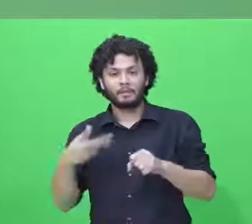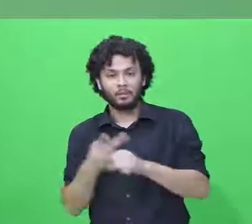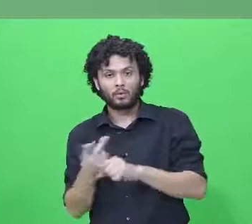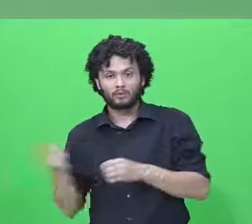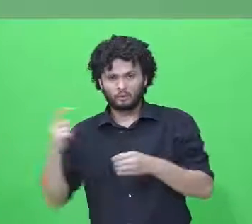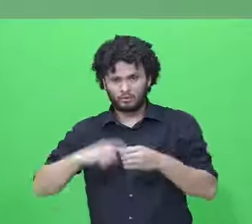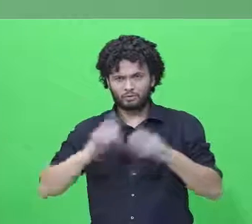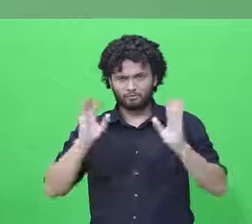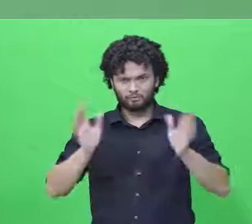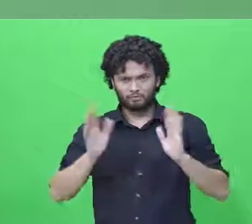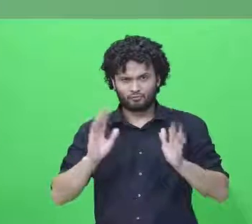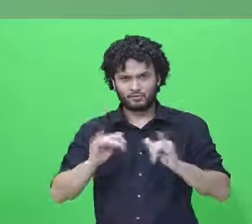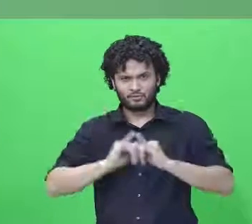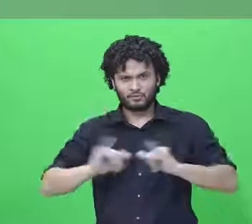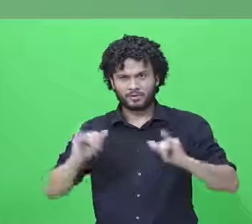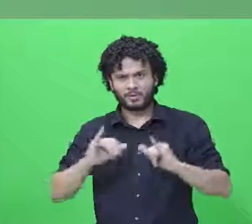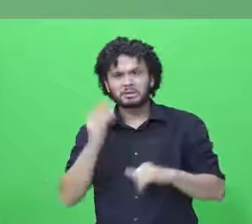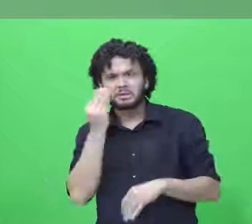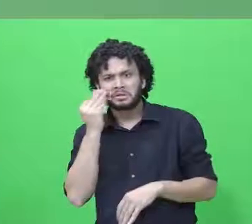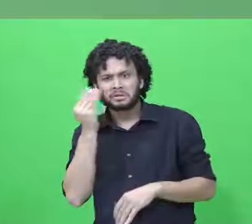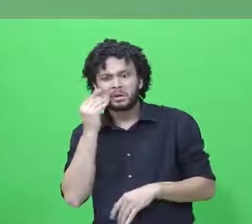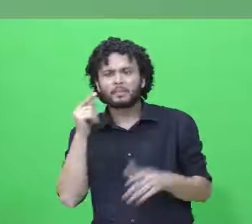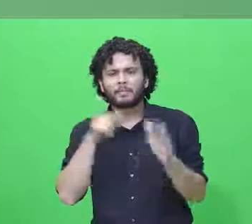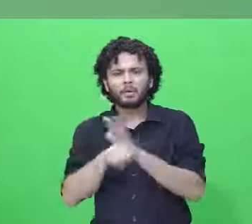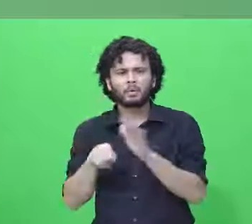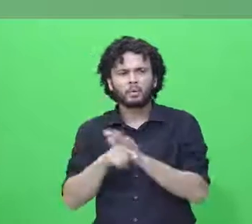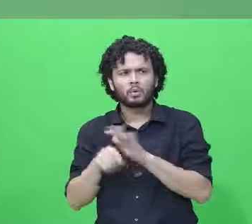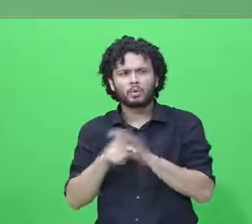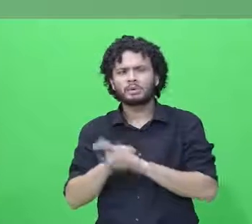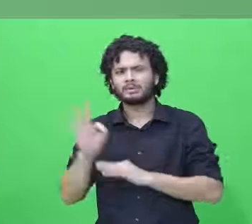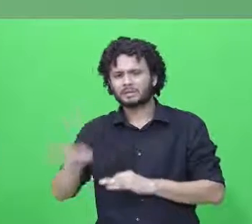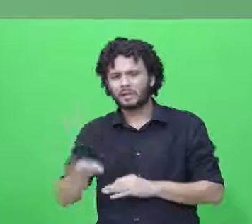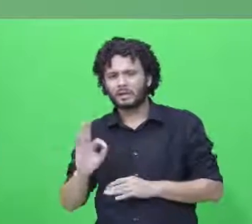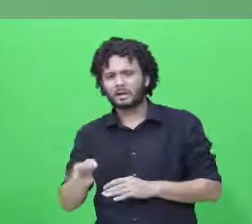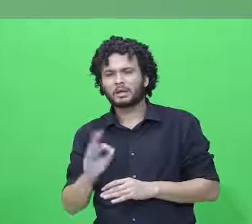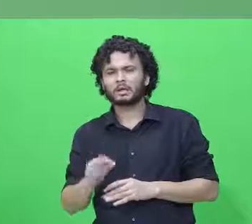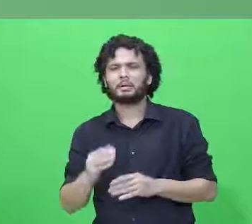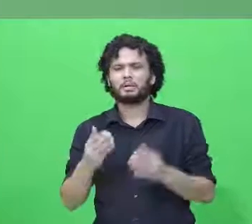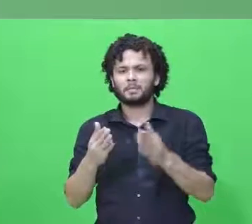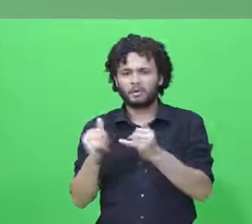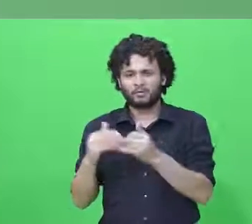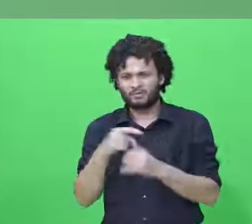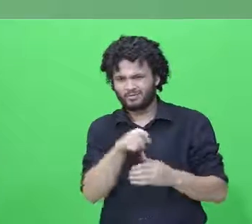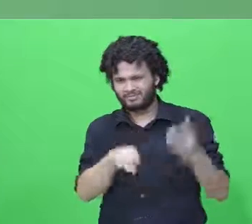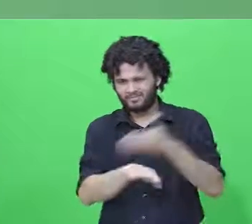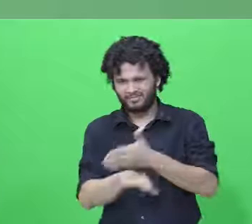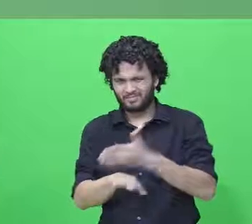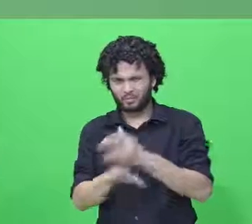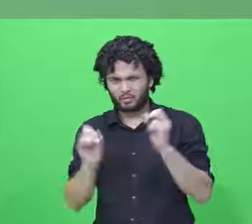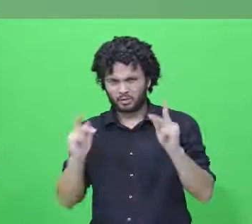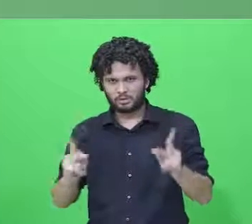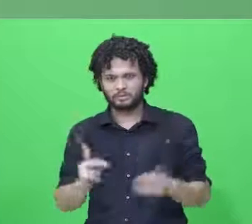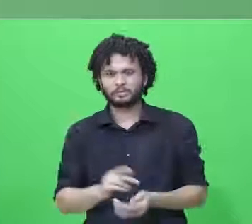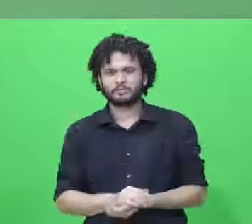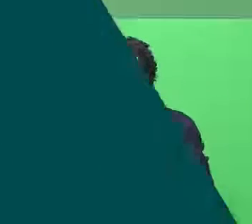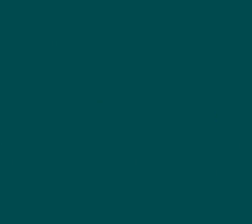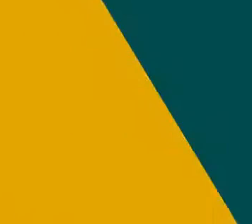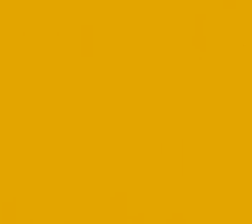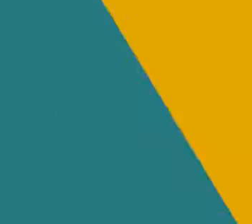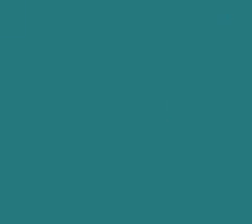gente já vai, então, aí tentar ver as questões que estão corretas e a gente pede a participação, então, de todos.